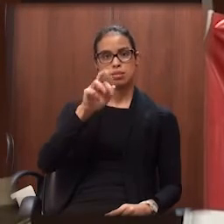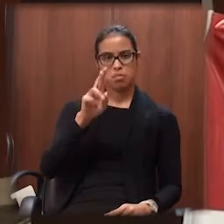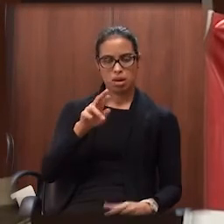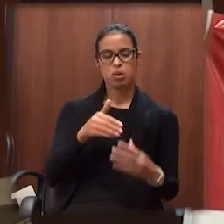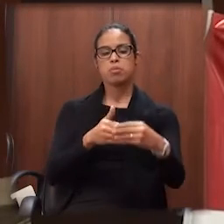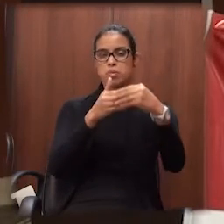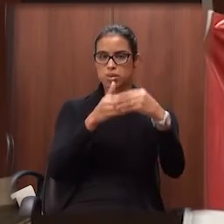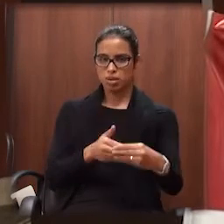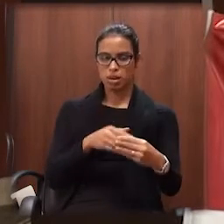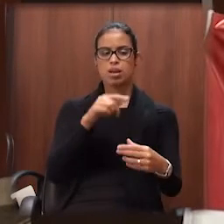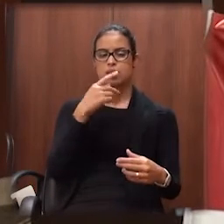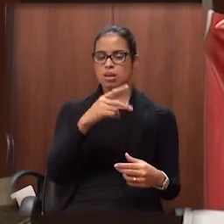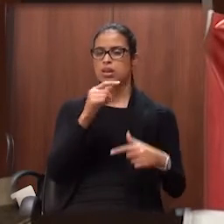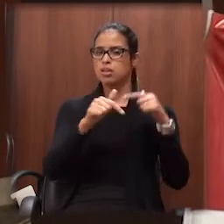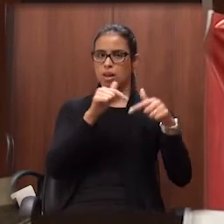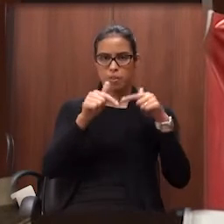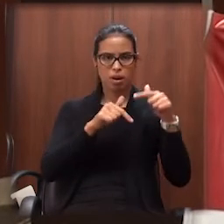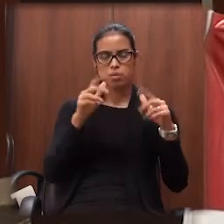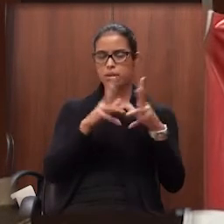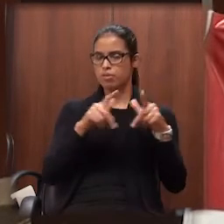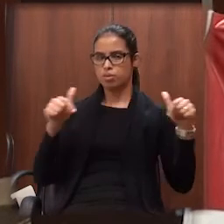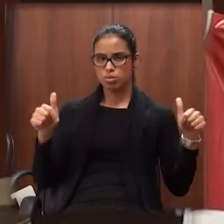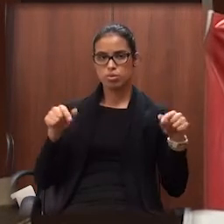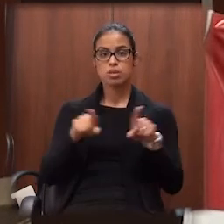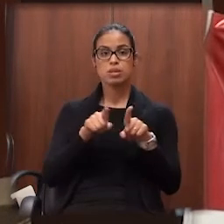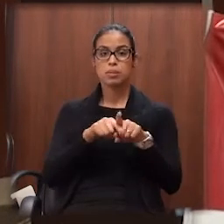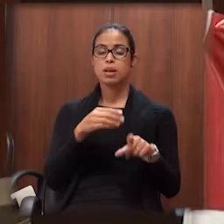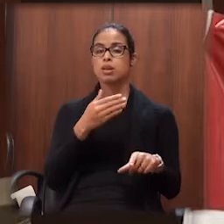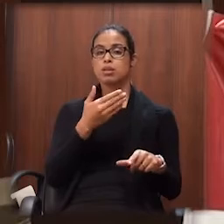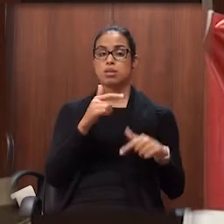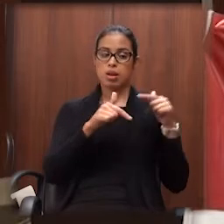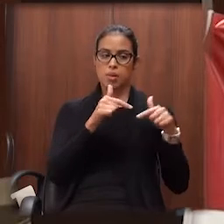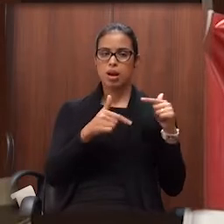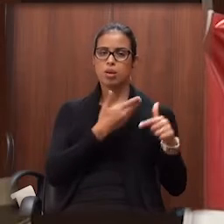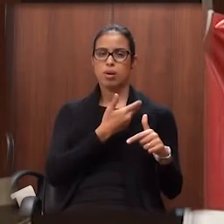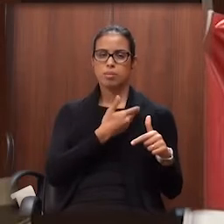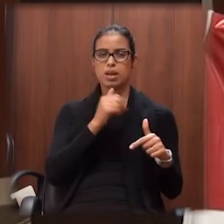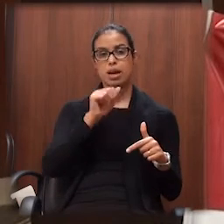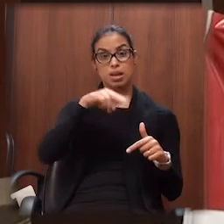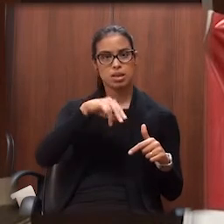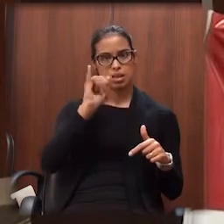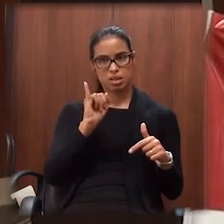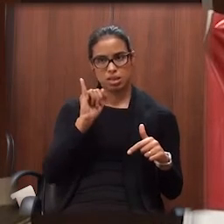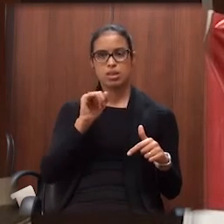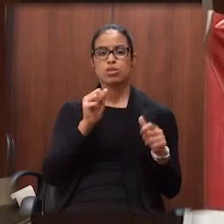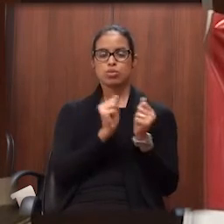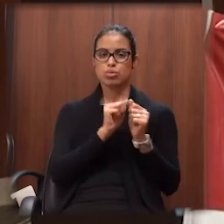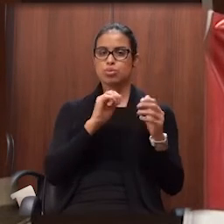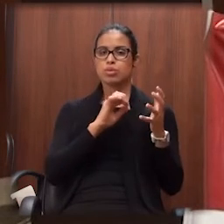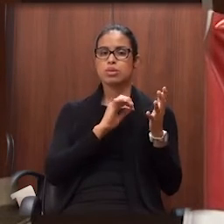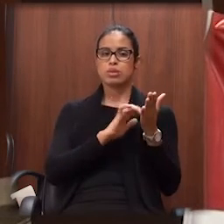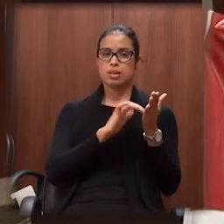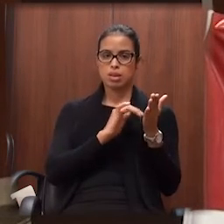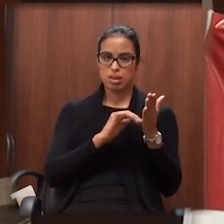maravilhoso trabalho na educomunicação, a companheira Ani, de trabalho de muitos anos da Secretaria Municipal de Direitos